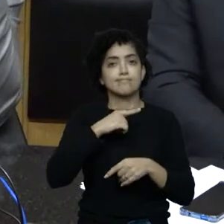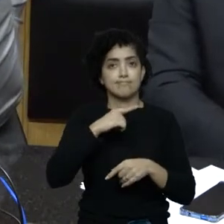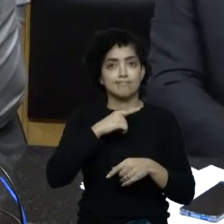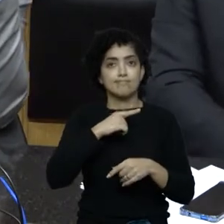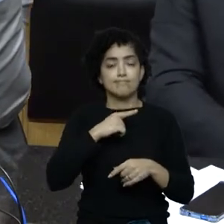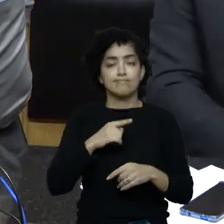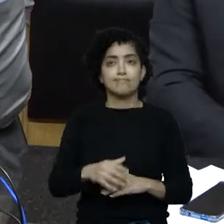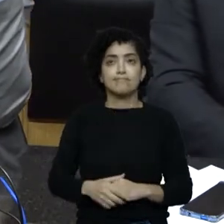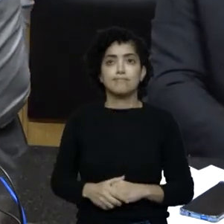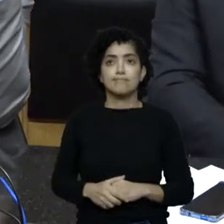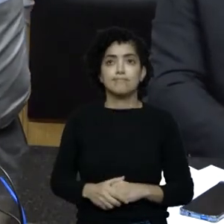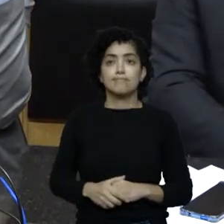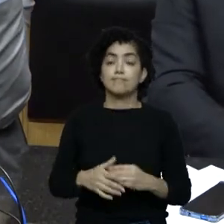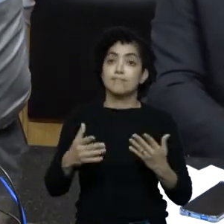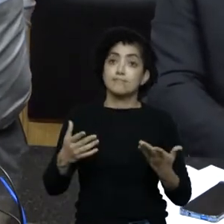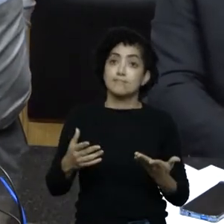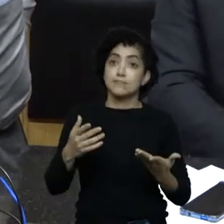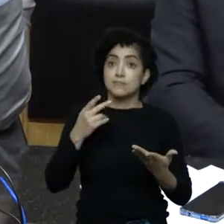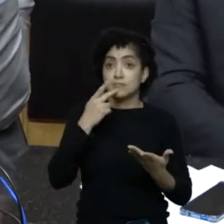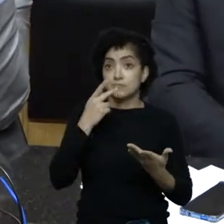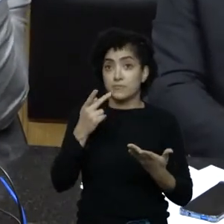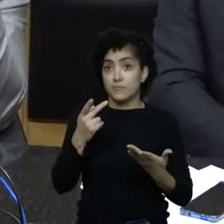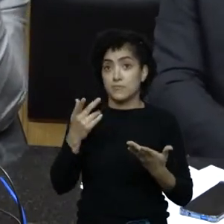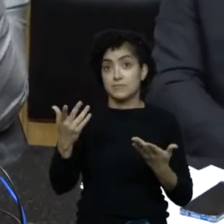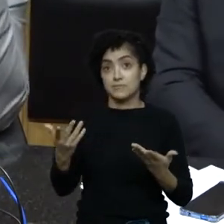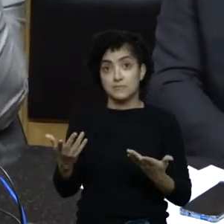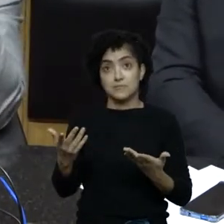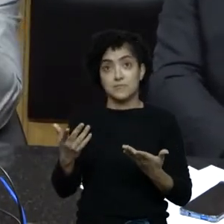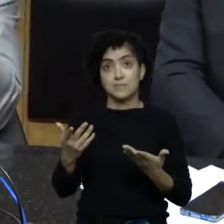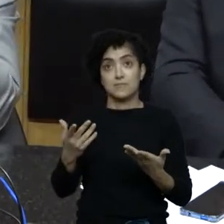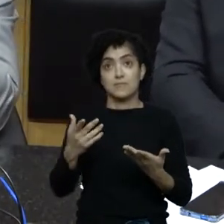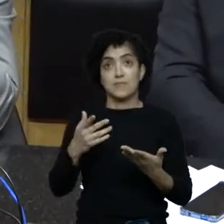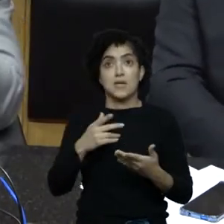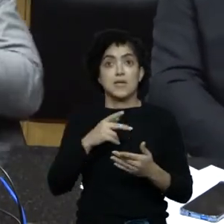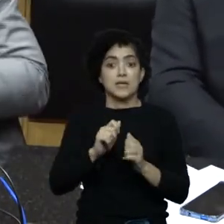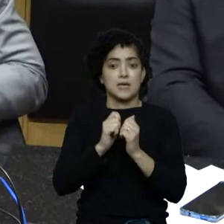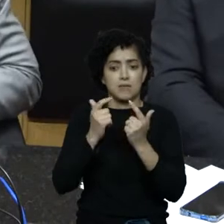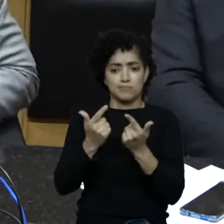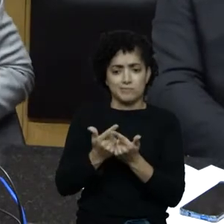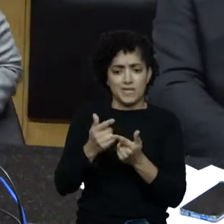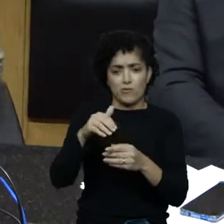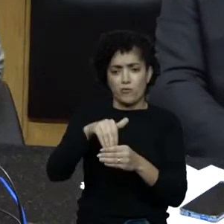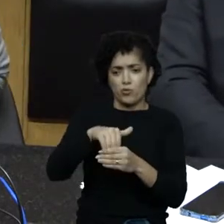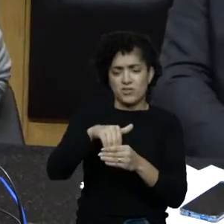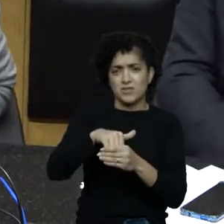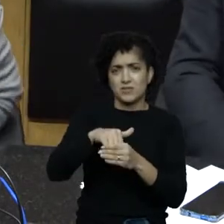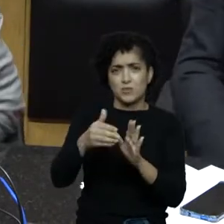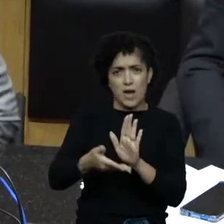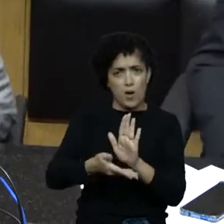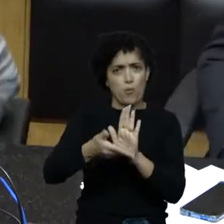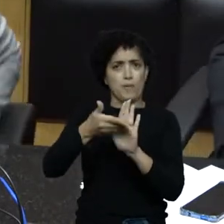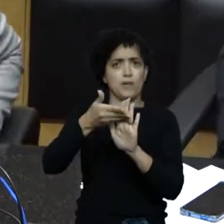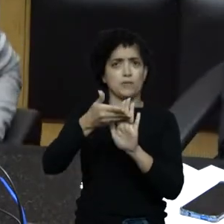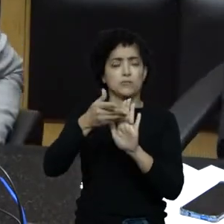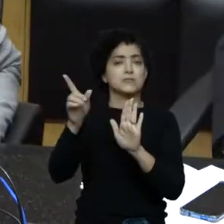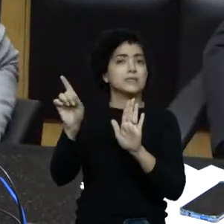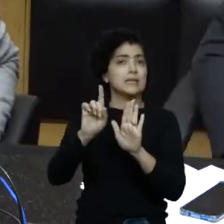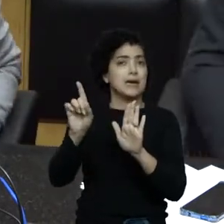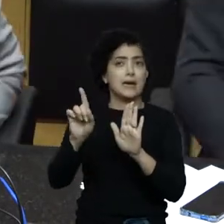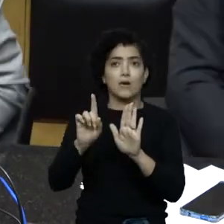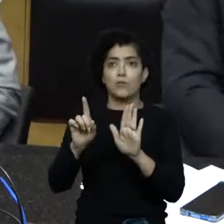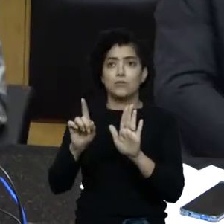dias dizendo que esta casa também em momento algum está voltando aumento de impostos pelo